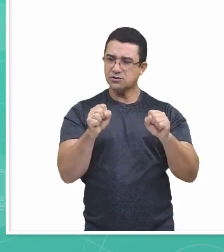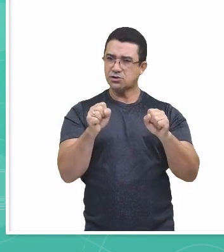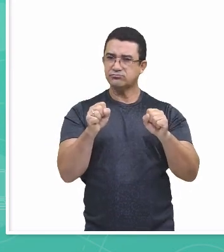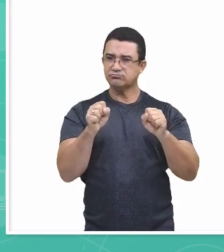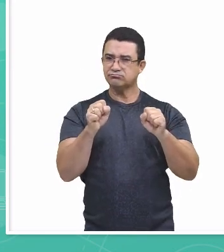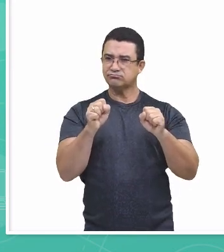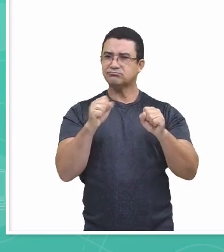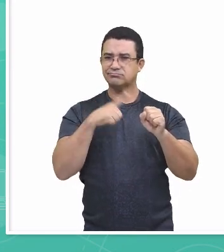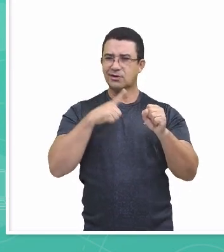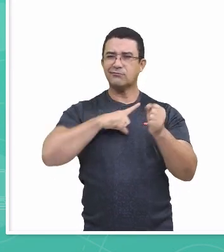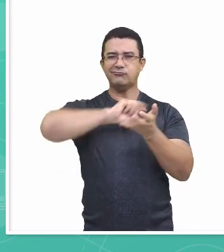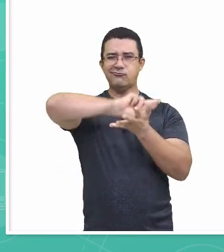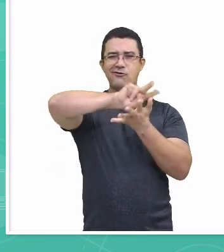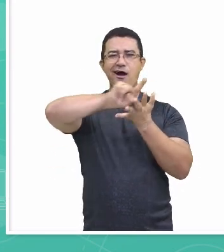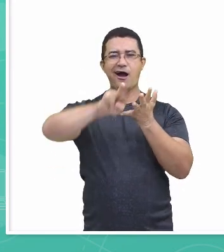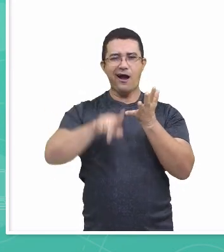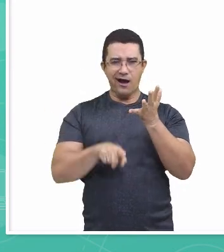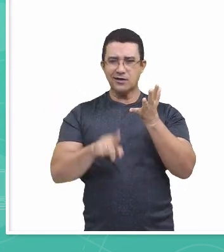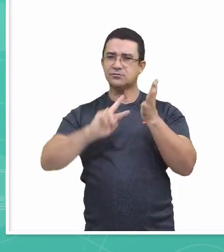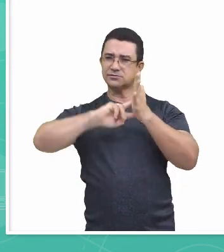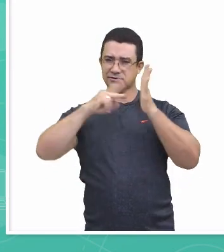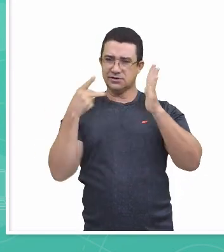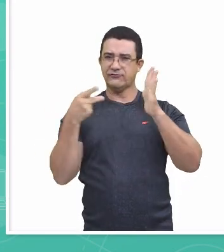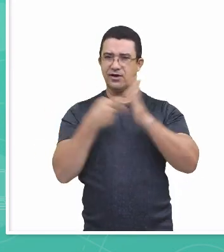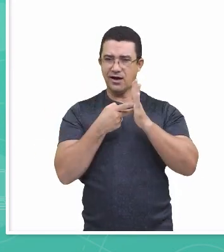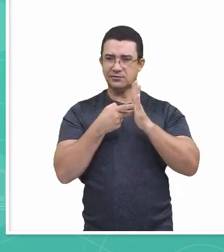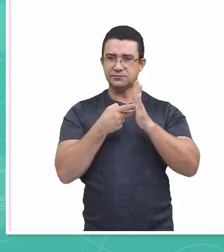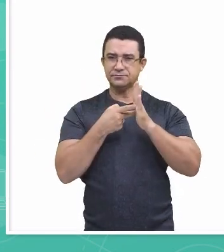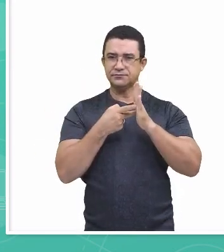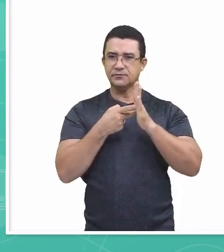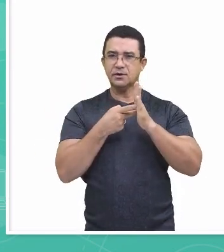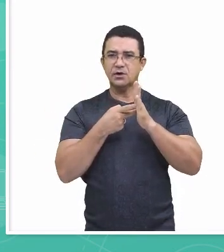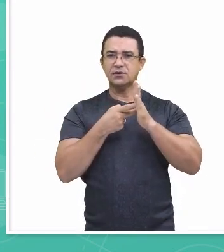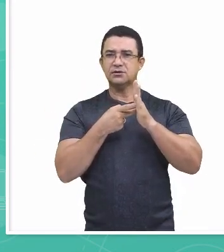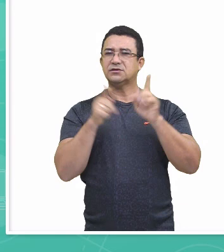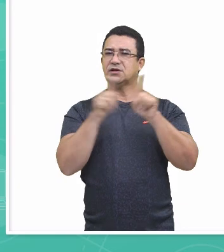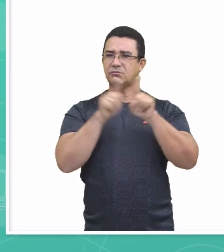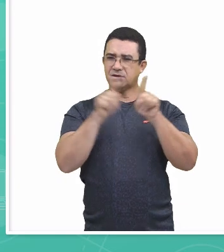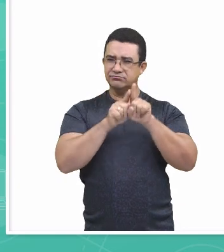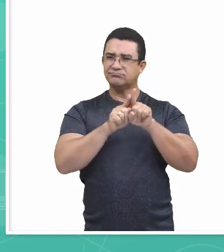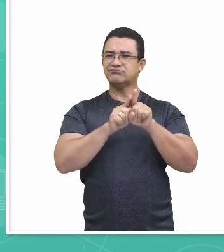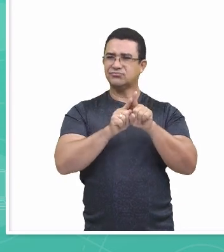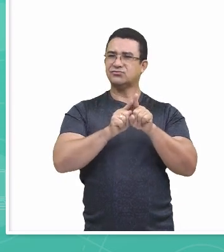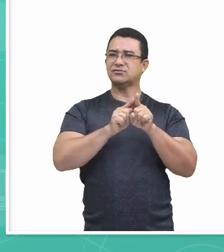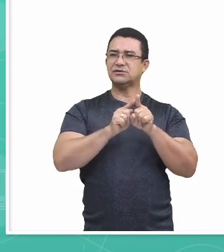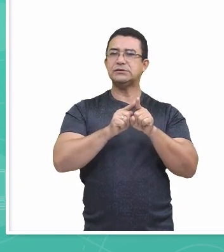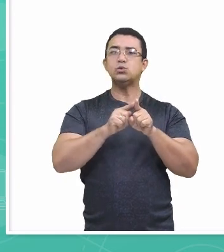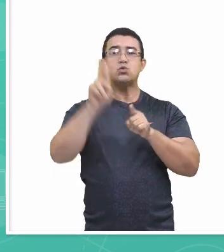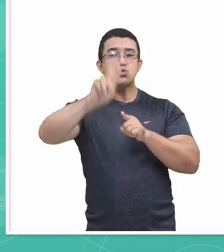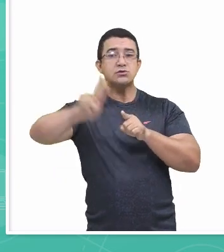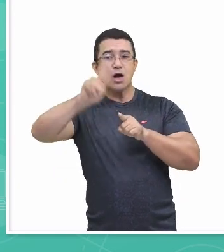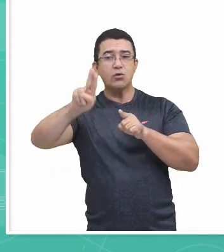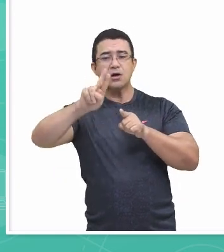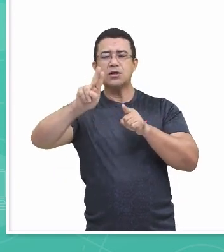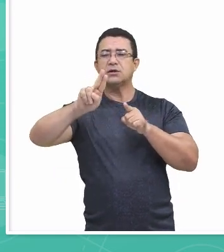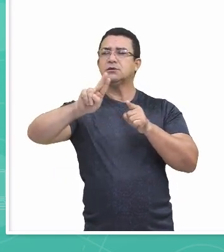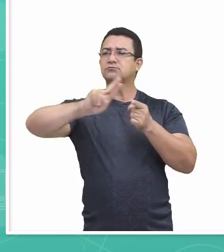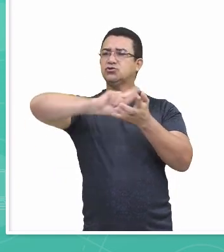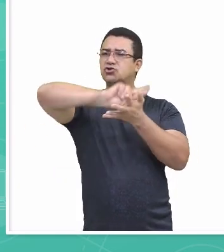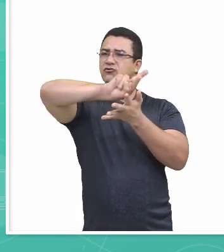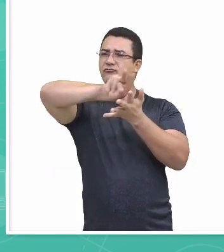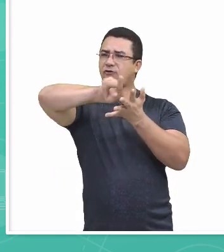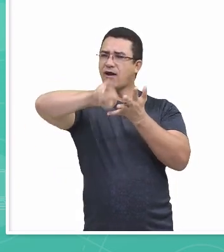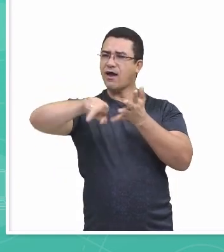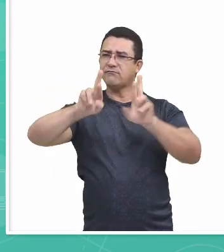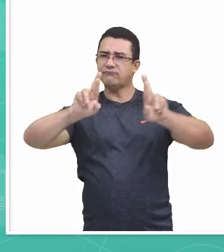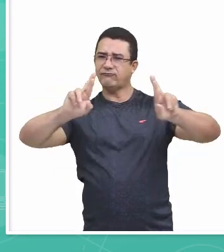das palavras, ou seja, utilizar os vários sentidos das palavras, né, os